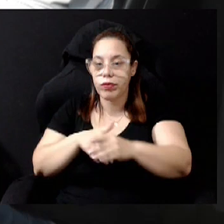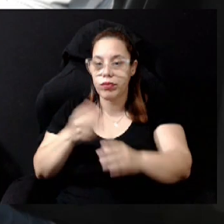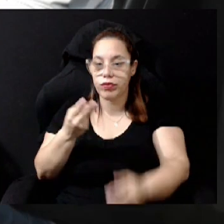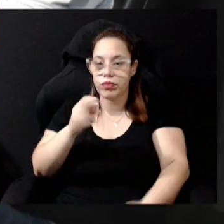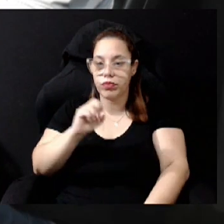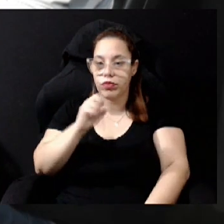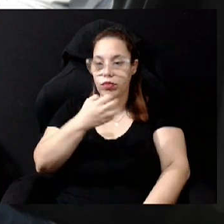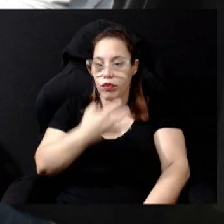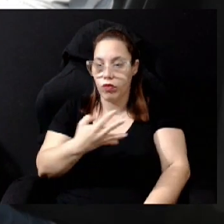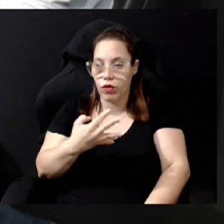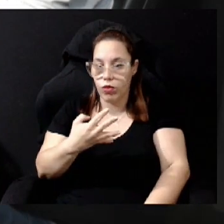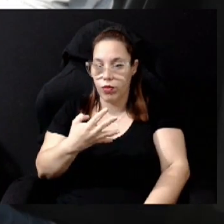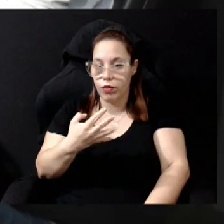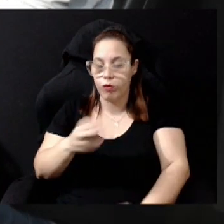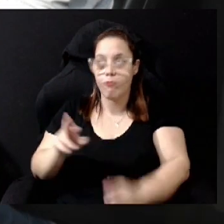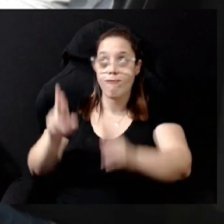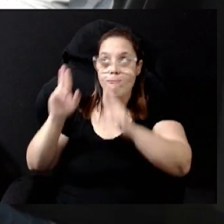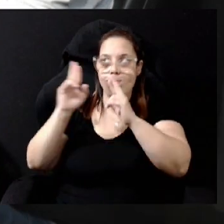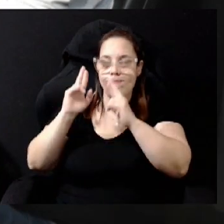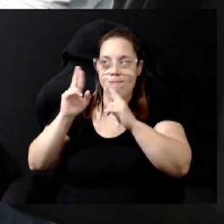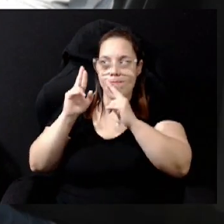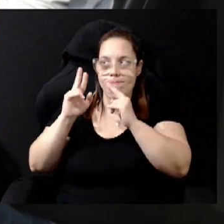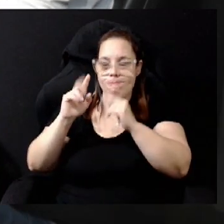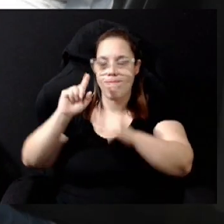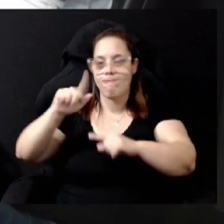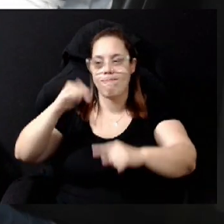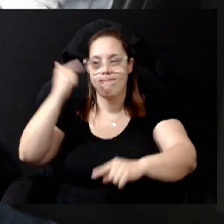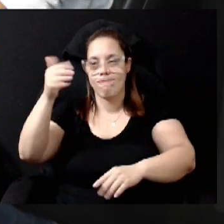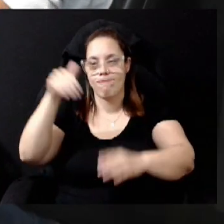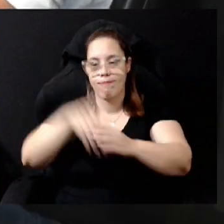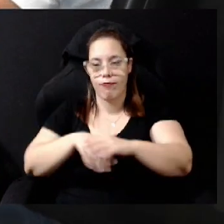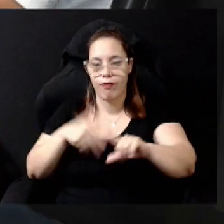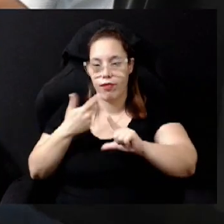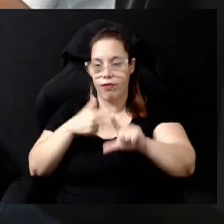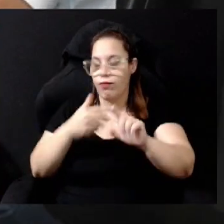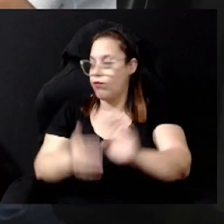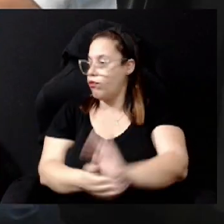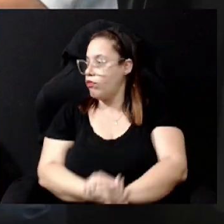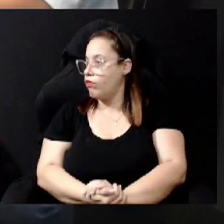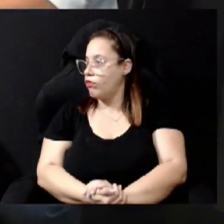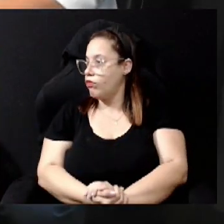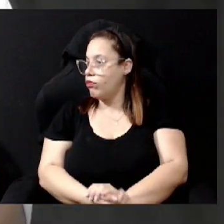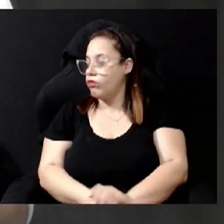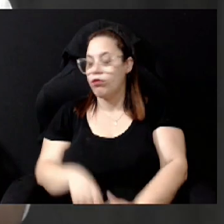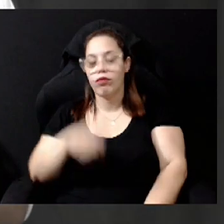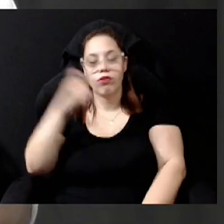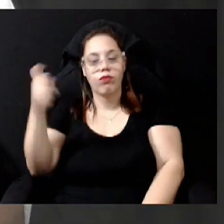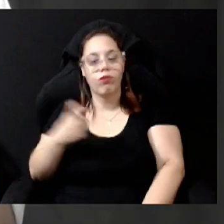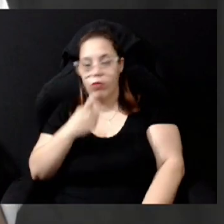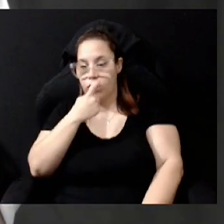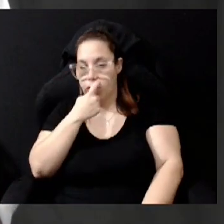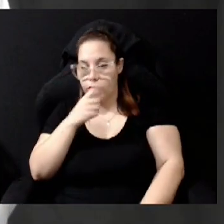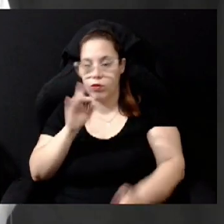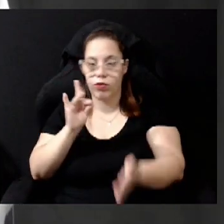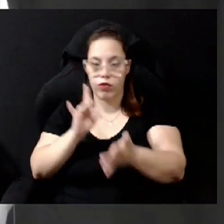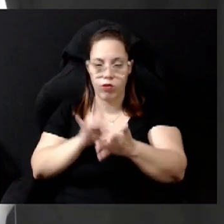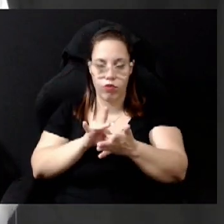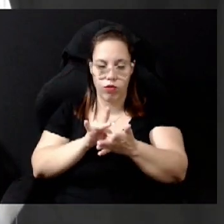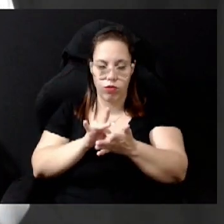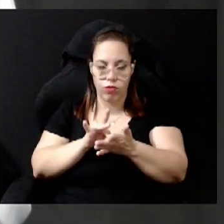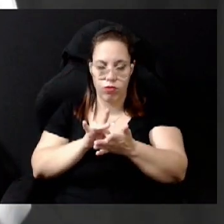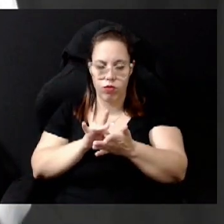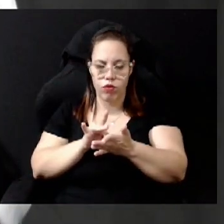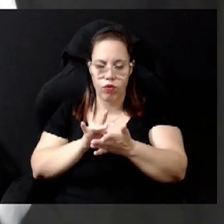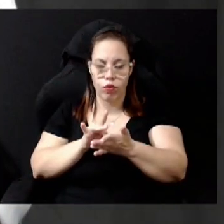essa expectativa para a próxima legislatura? Então, Mirna, na verdade, quando foi